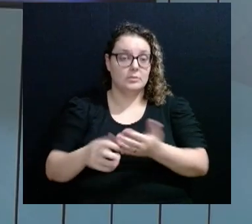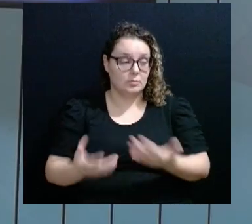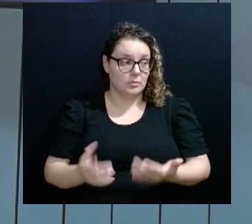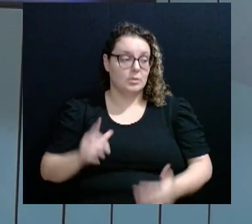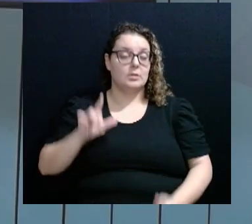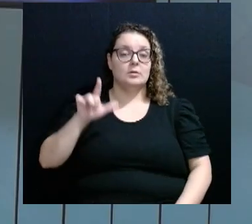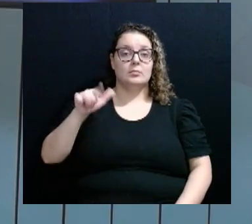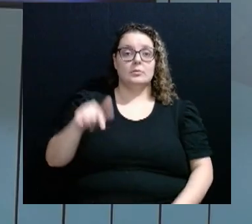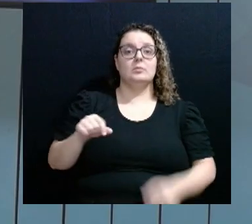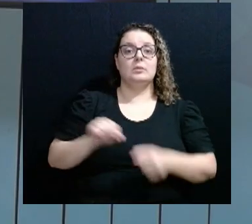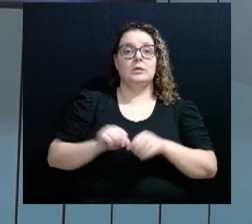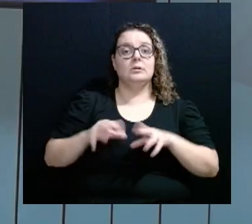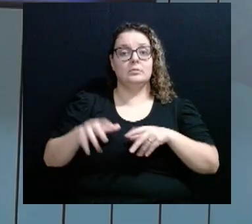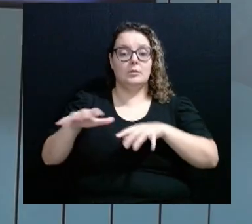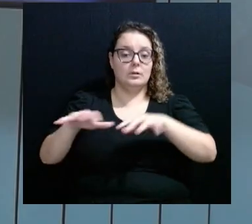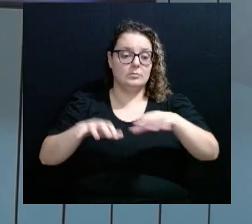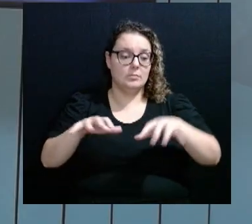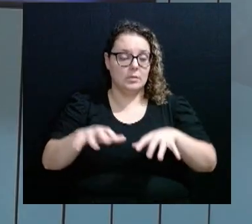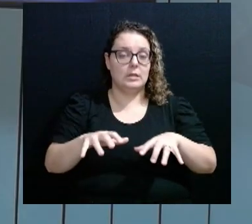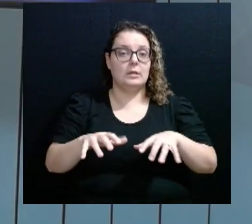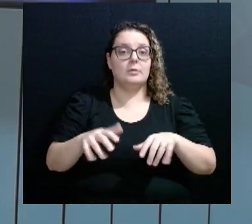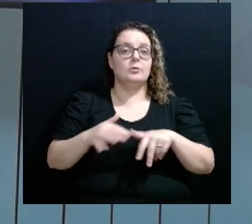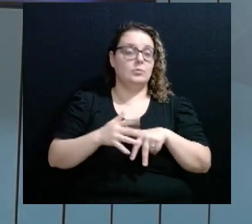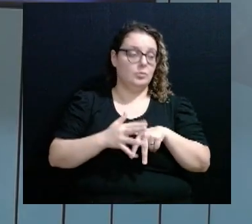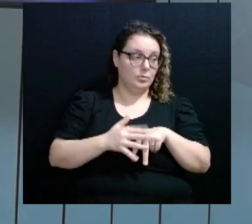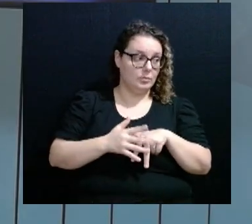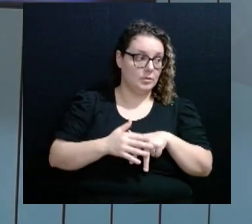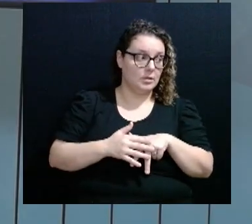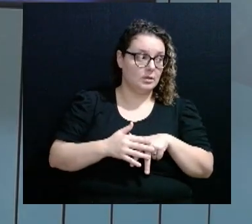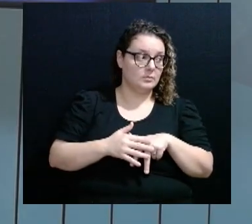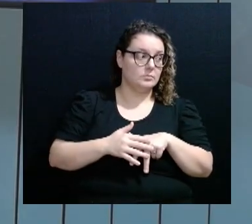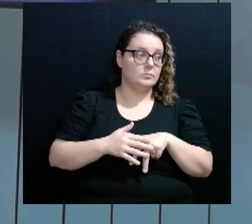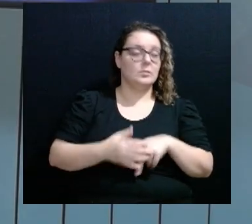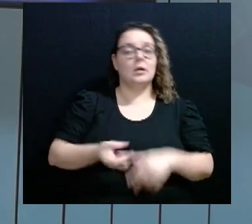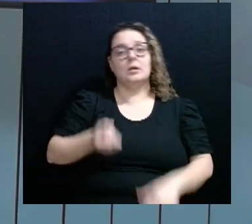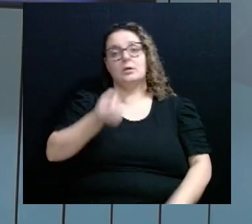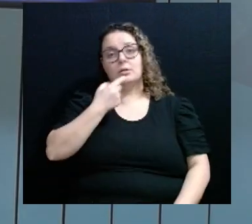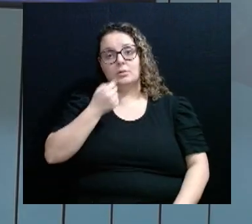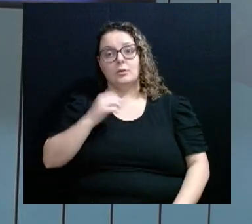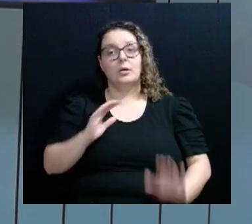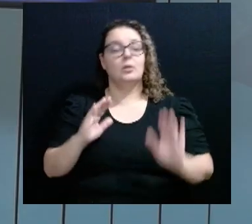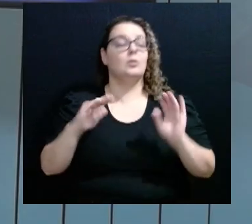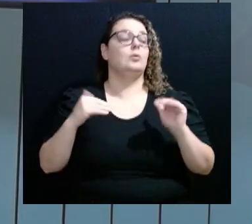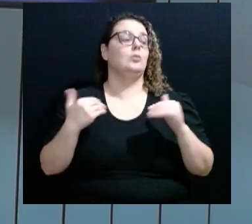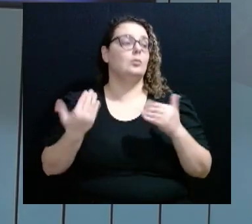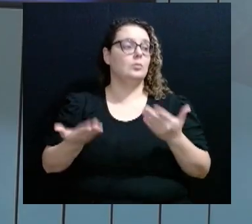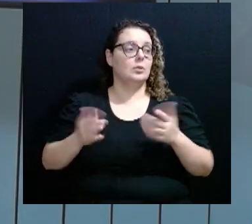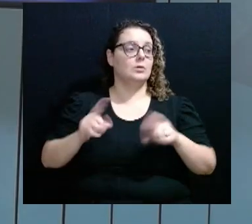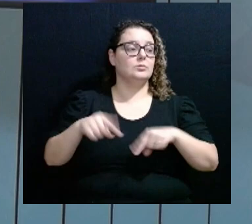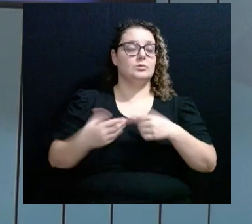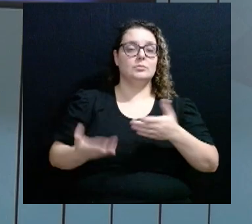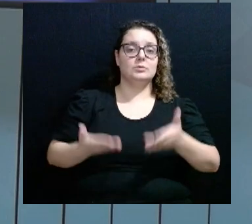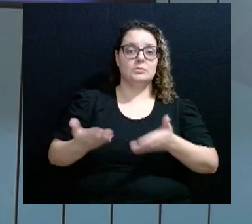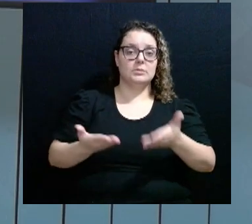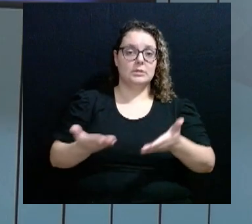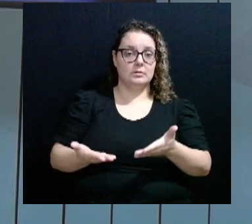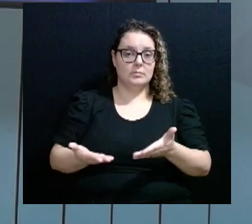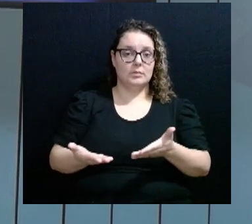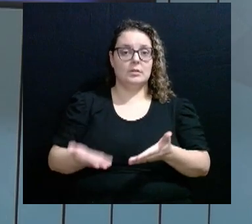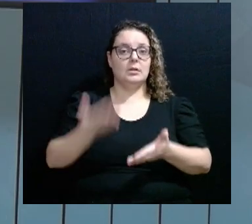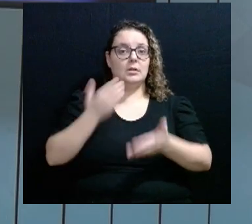for diagnosticado, depois que faz todo esse mapeamento com o paciente, além da medicação, quais são, né, os